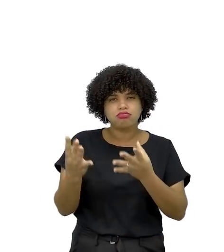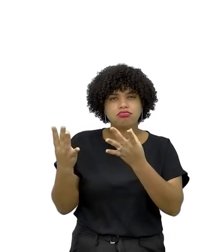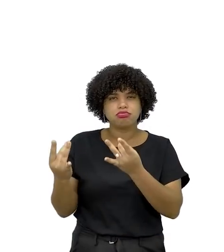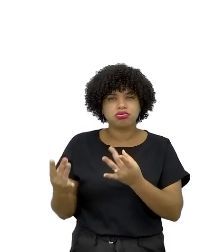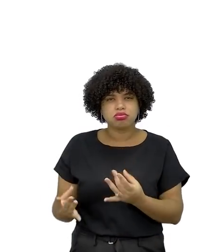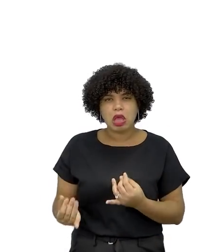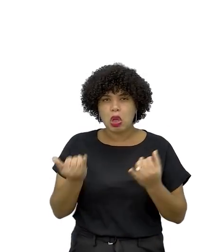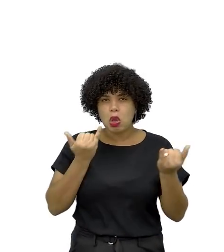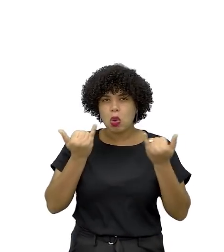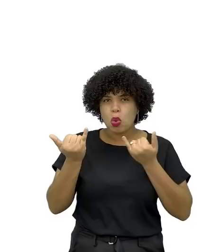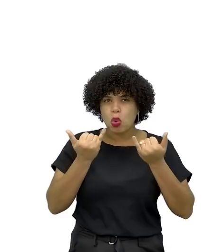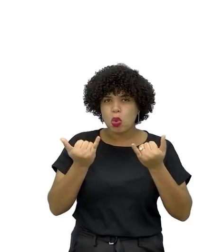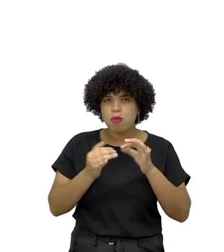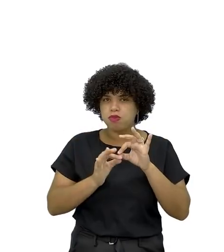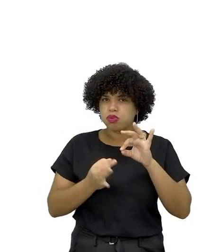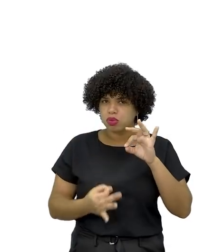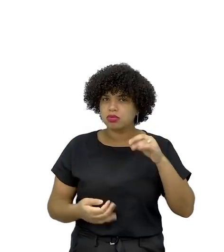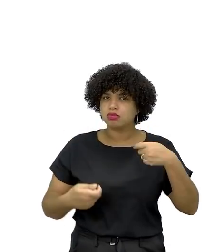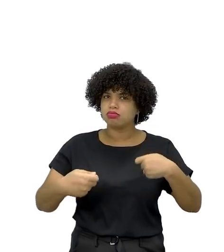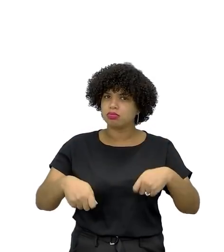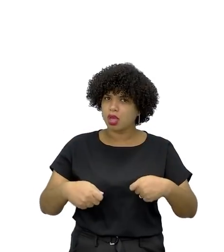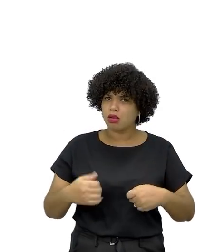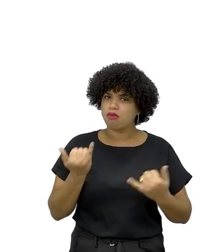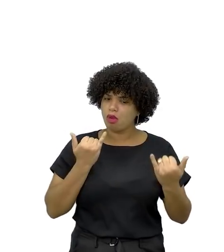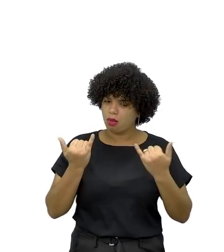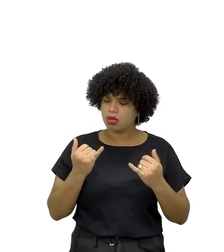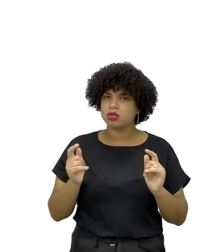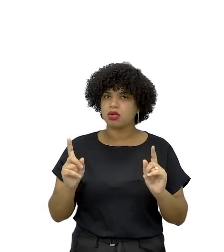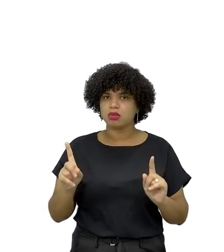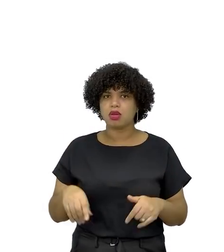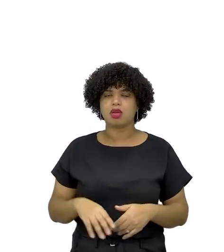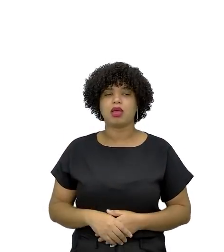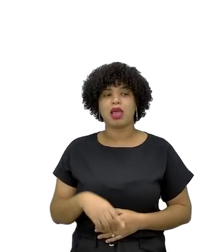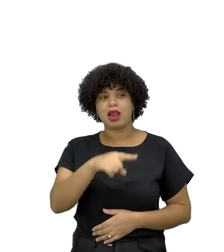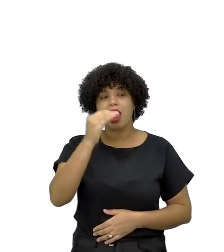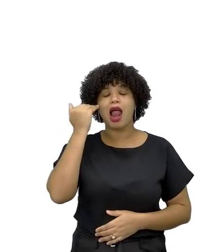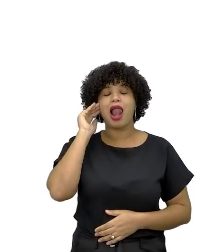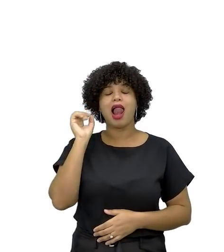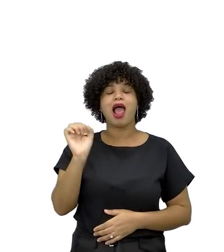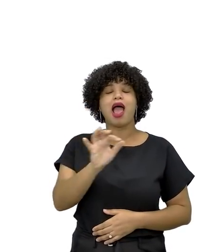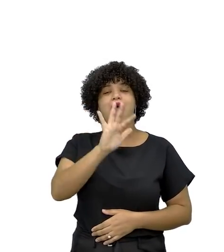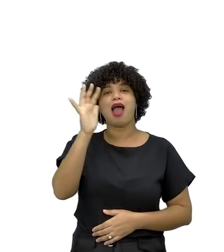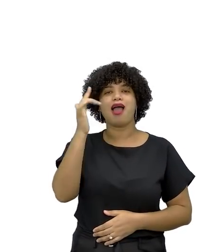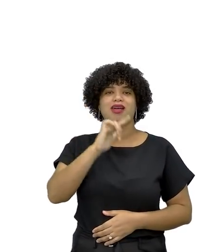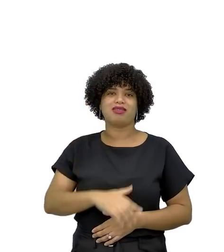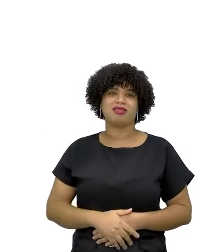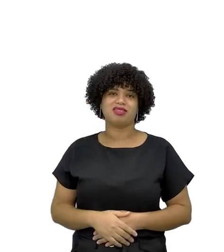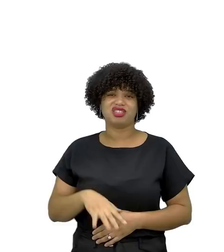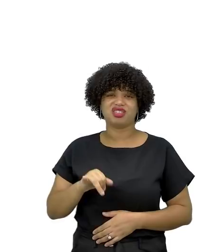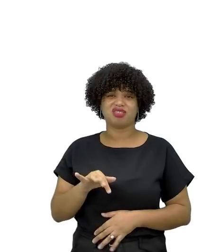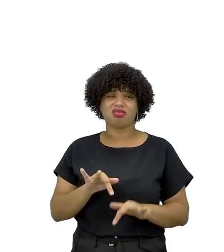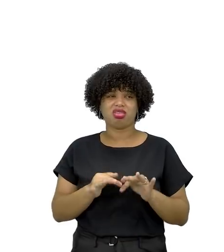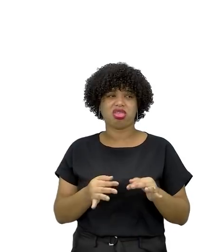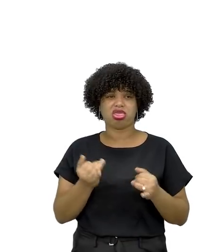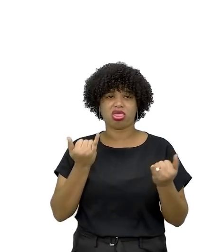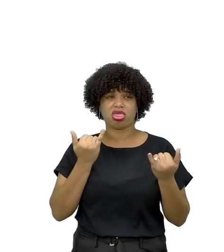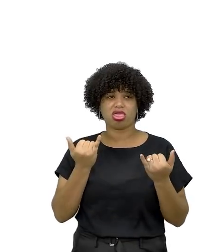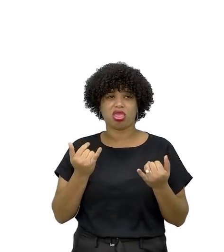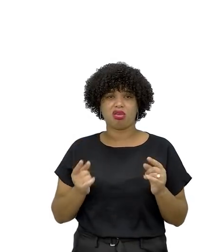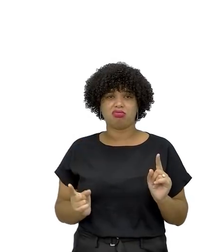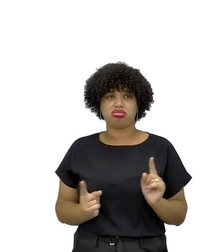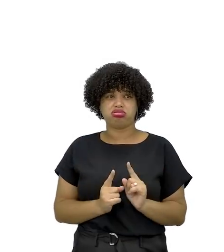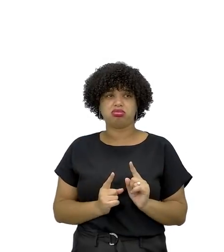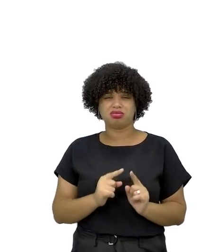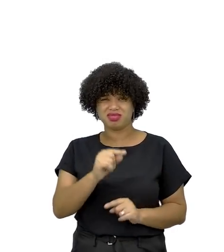os estudantes com um cronograma de desenvolvimento e data de entrega. Tem muitos aí de vocês devem estar pensando,